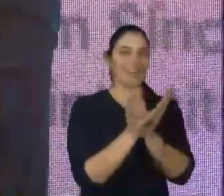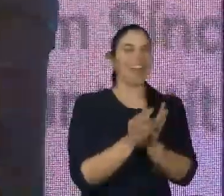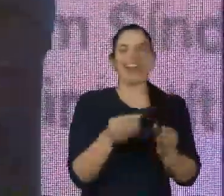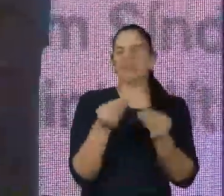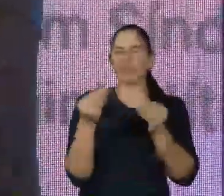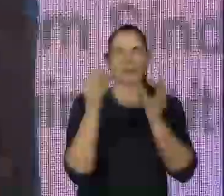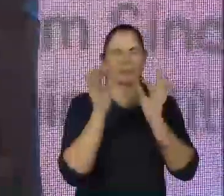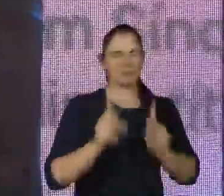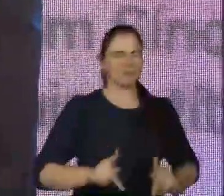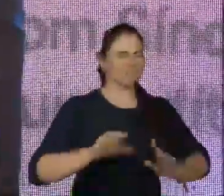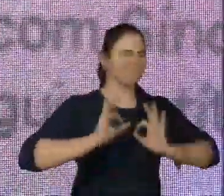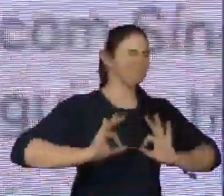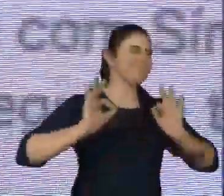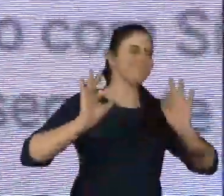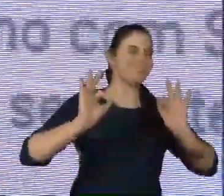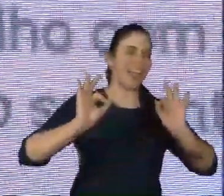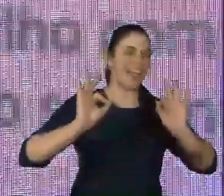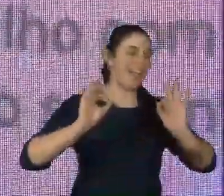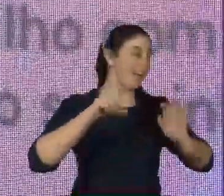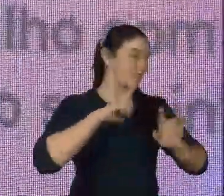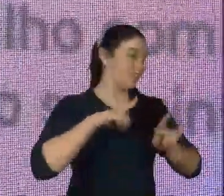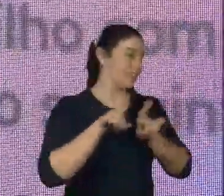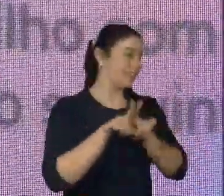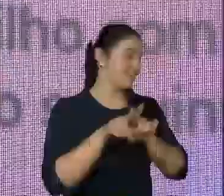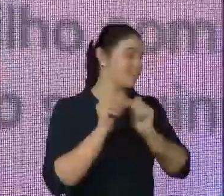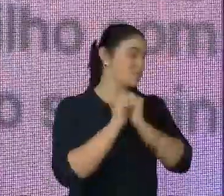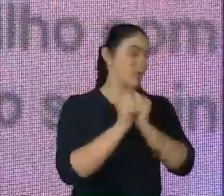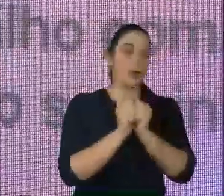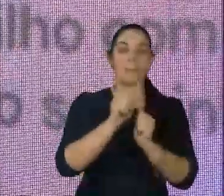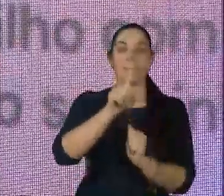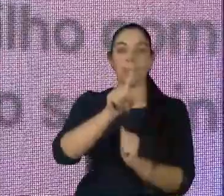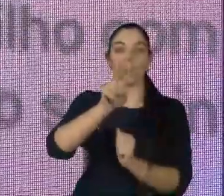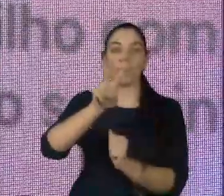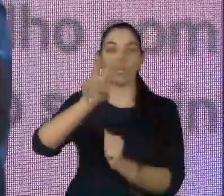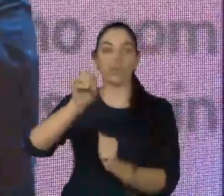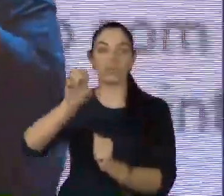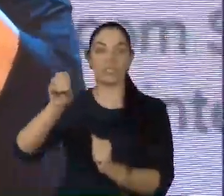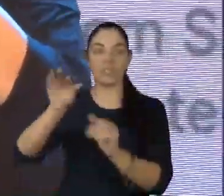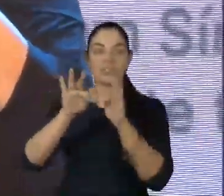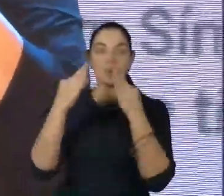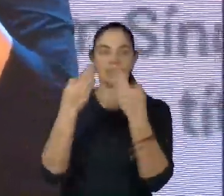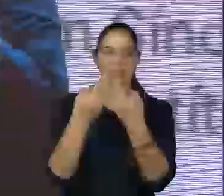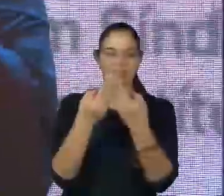gente maravilhosa, incríveis, eu estou aqui com 1.200